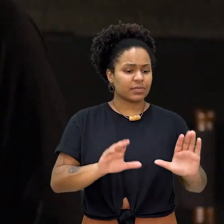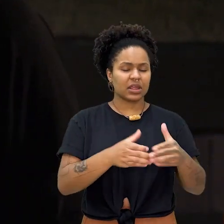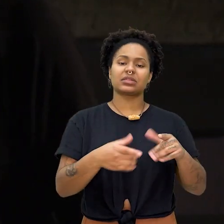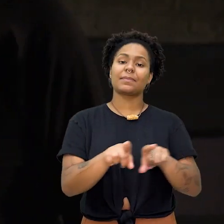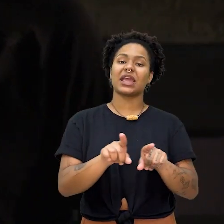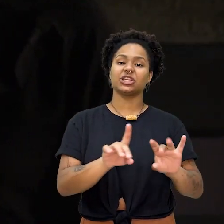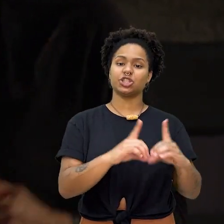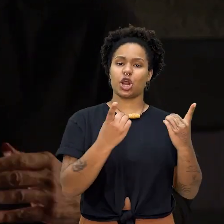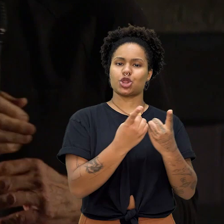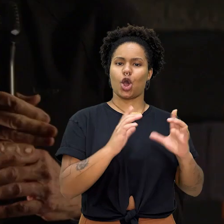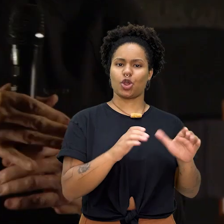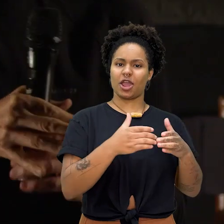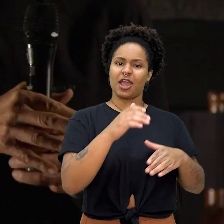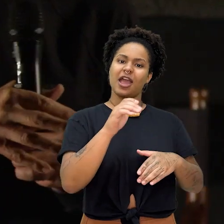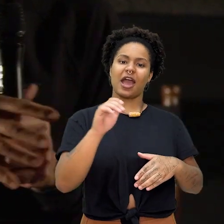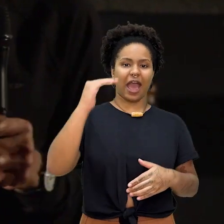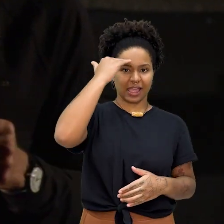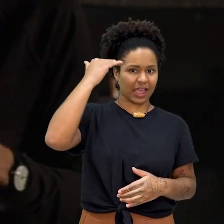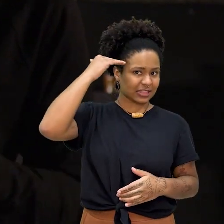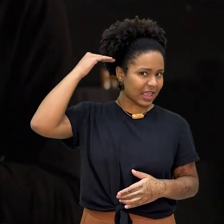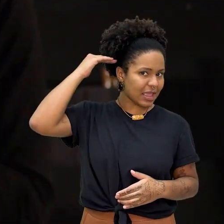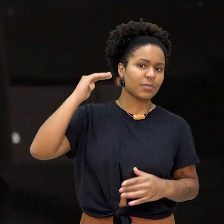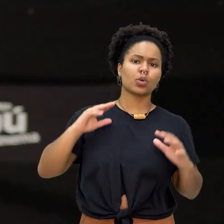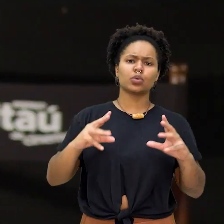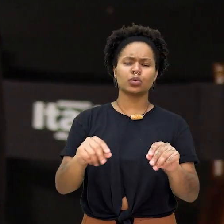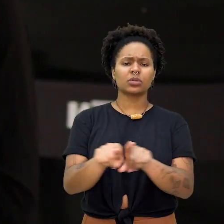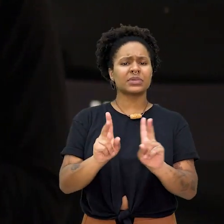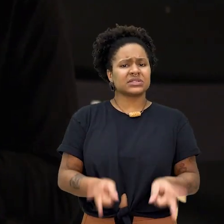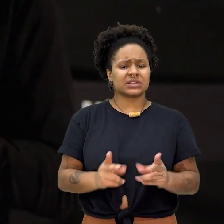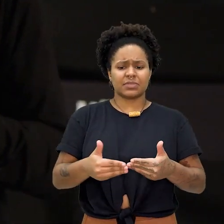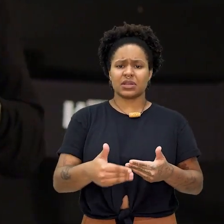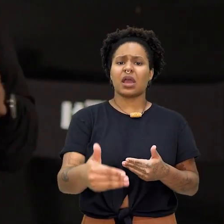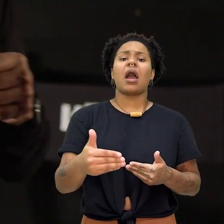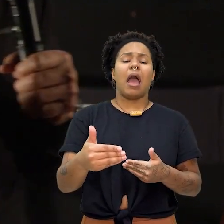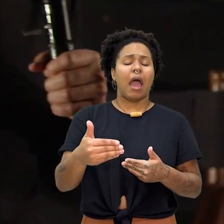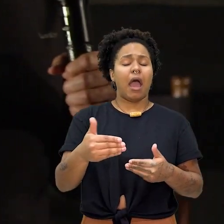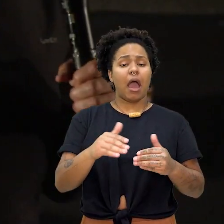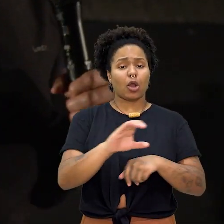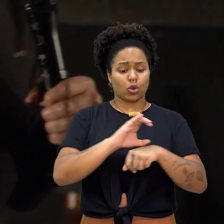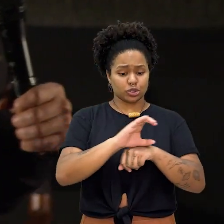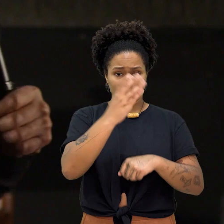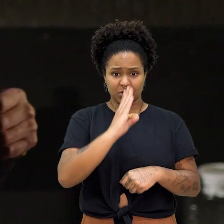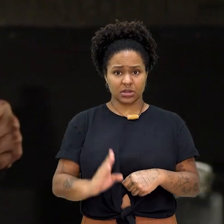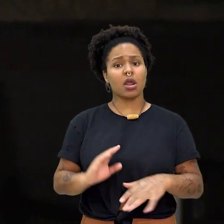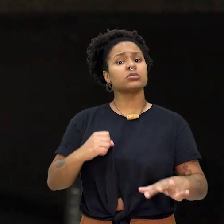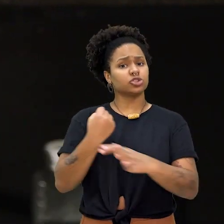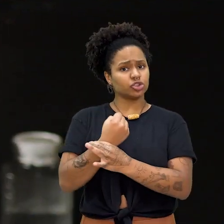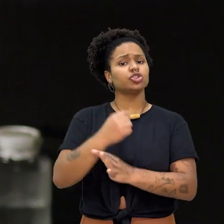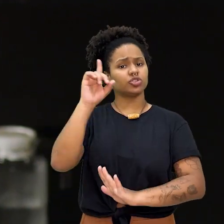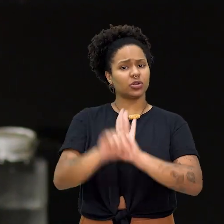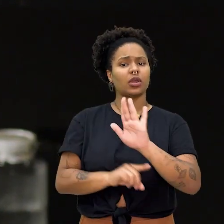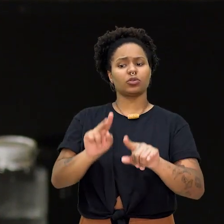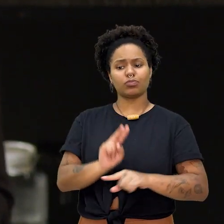diretórios acadêmicos e assim por diante. A Constituição brasileira assegura o direito à propriedade privada, o